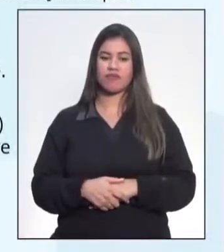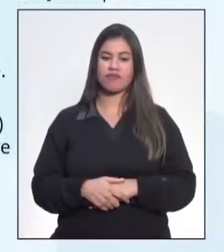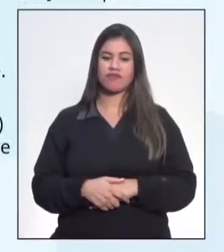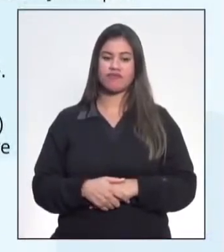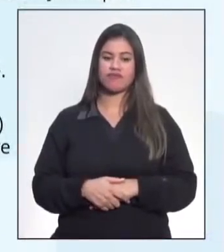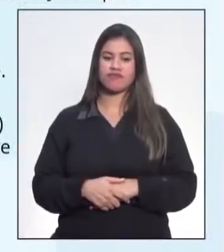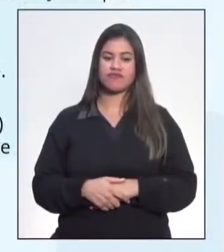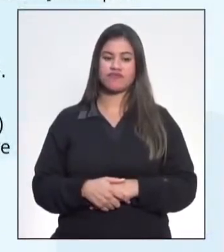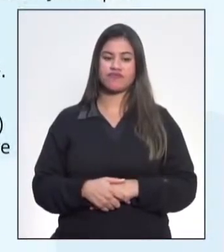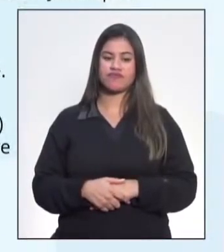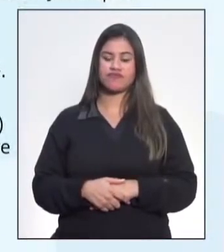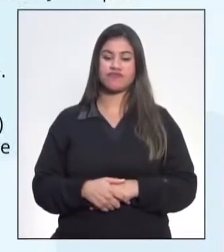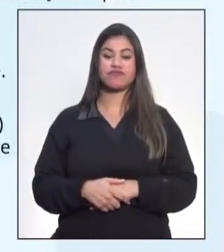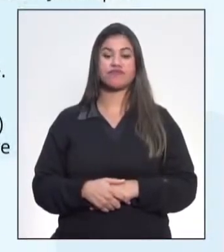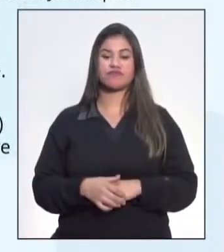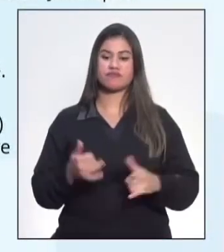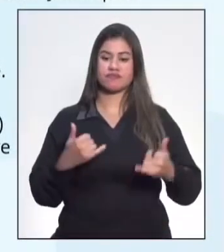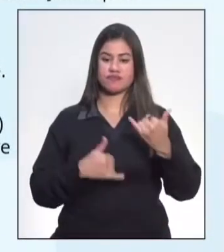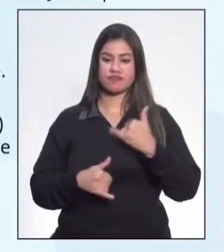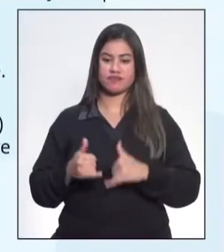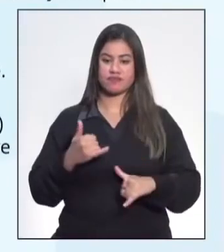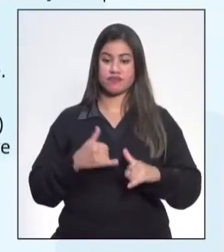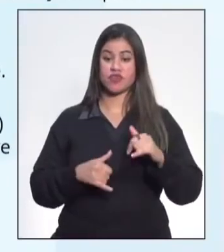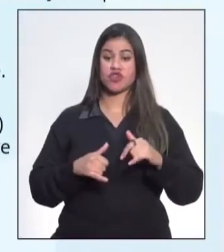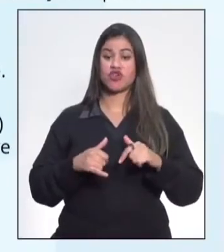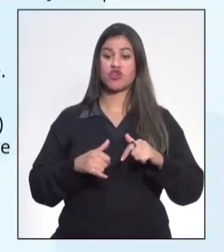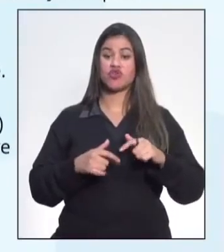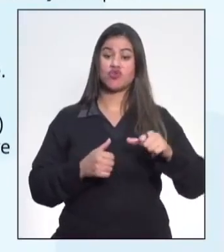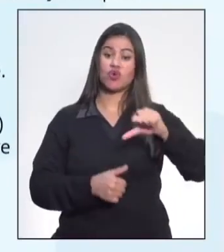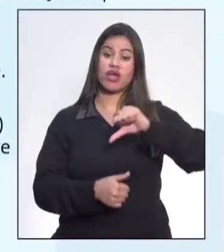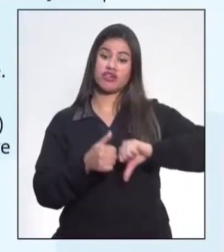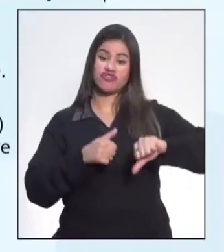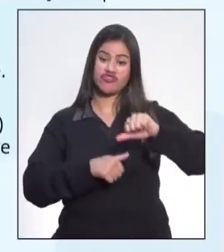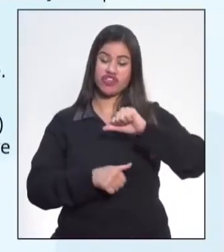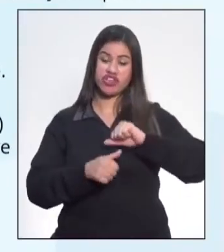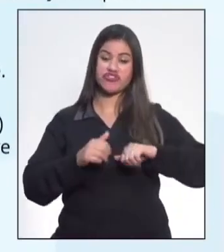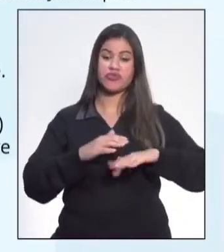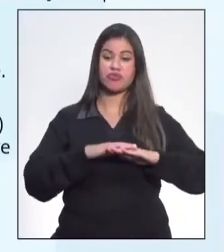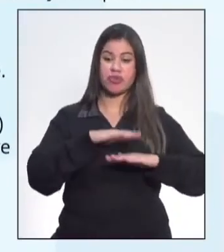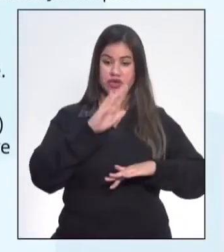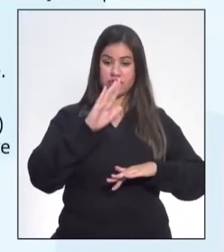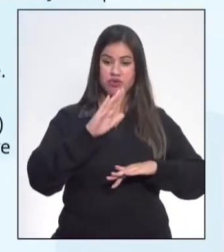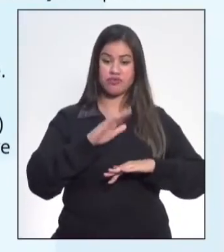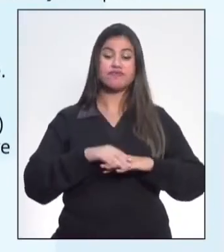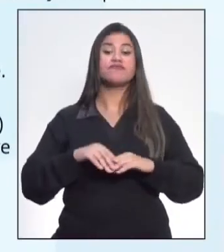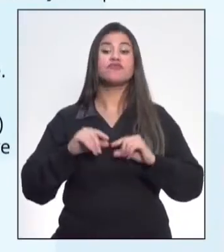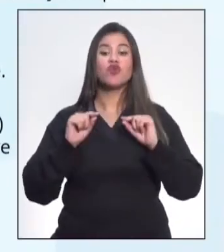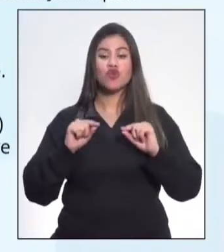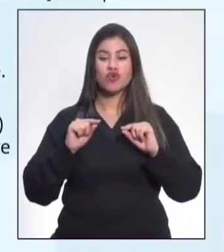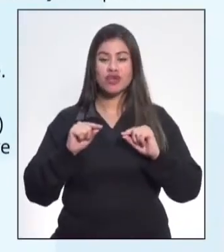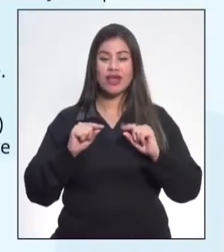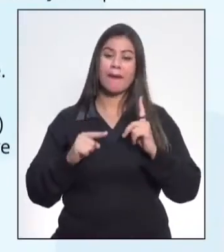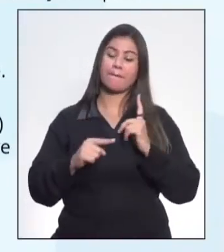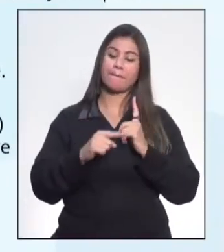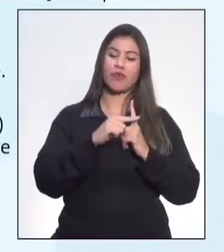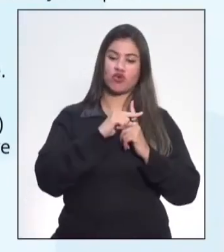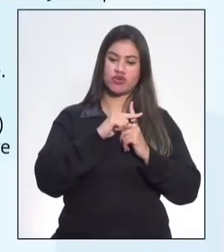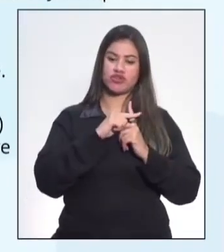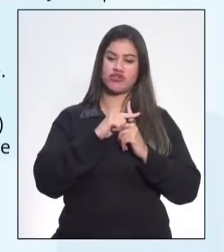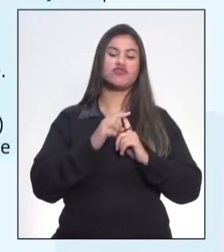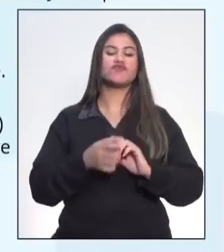Realmente, a energia do reagente é maior, né? Lembrando, ele ser maior, ele é